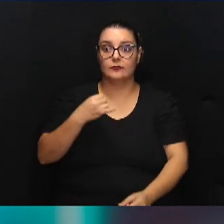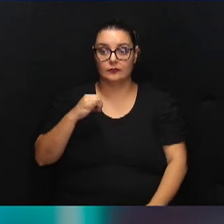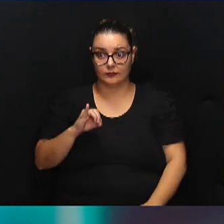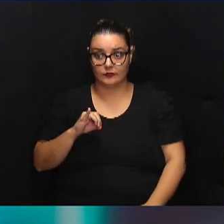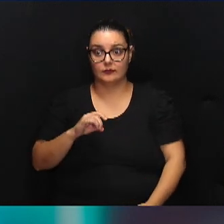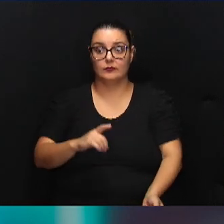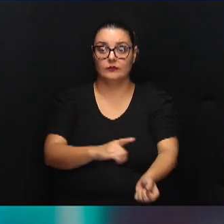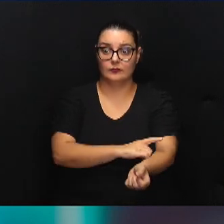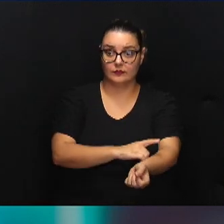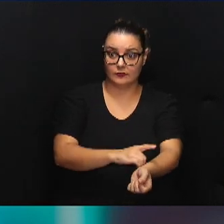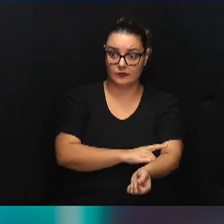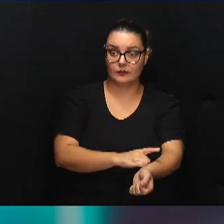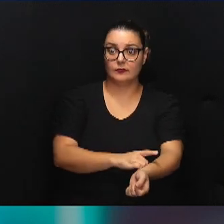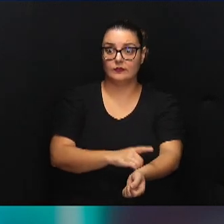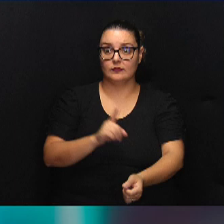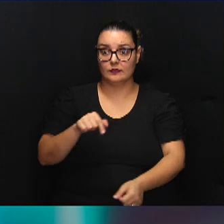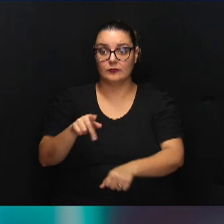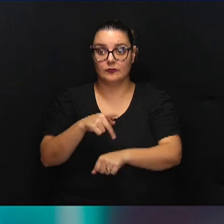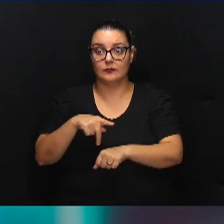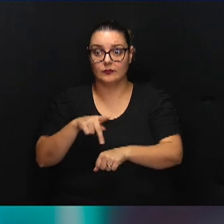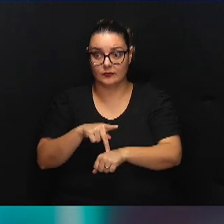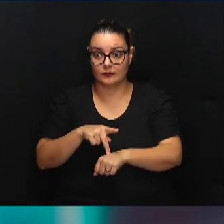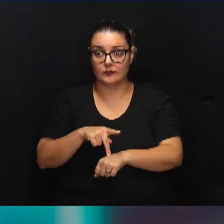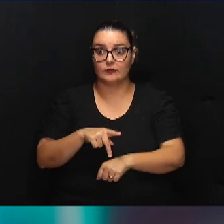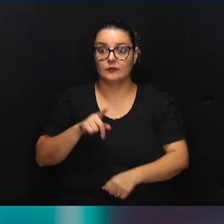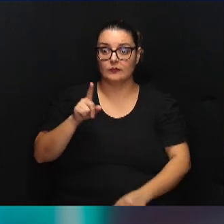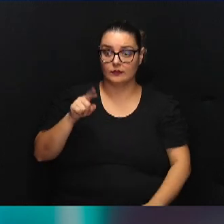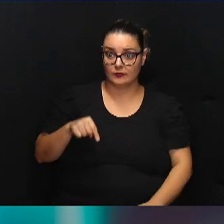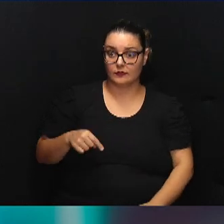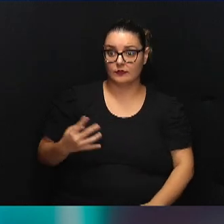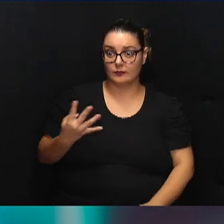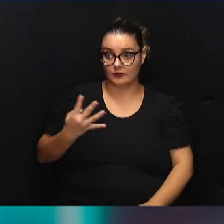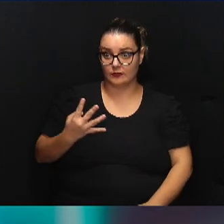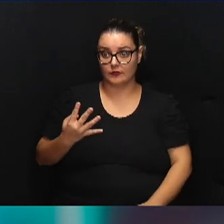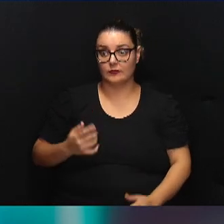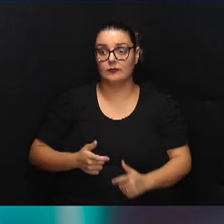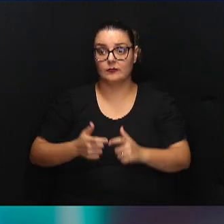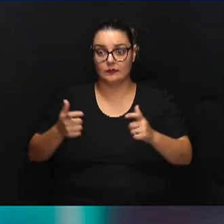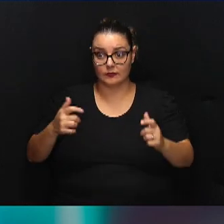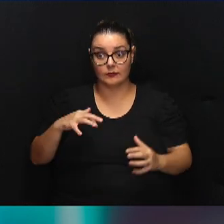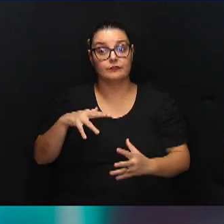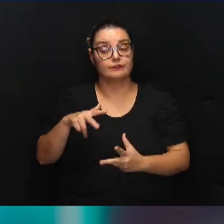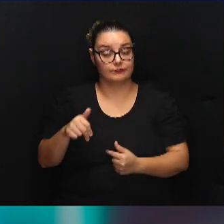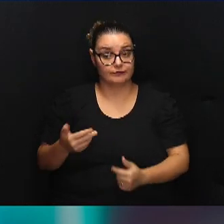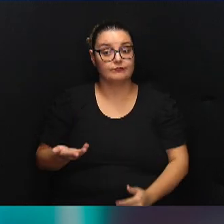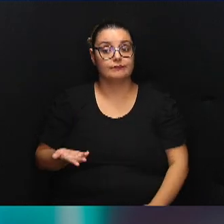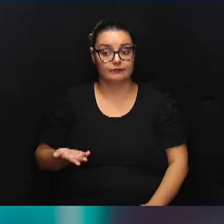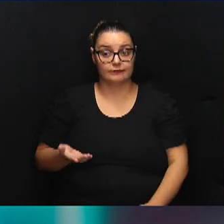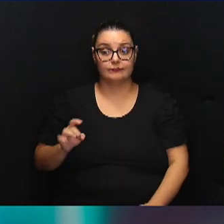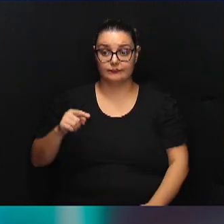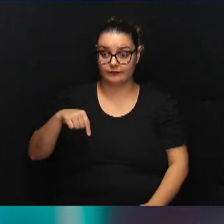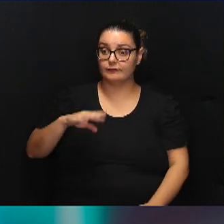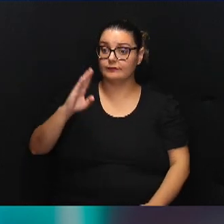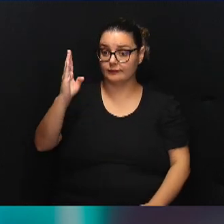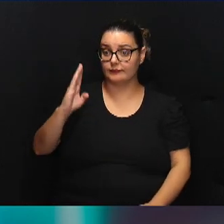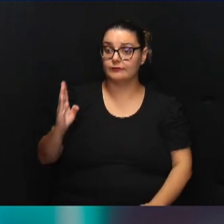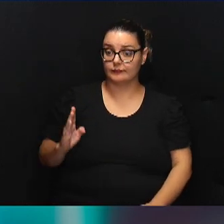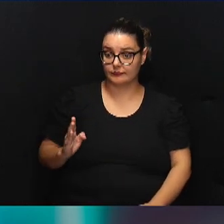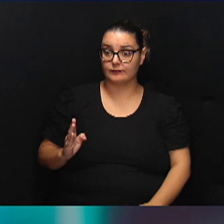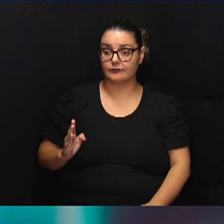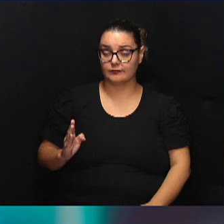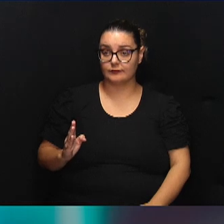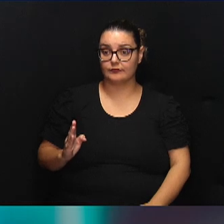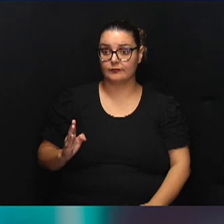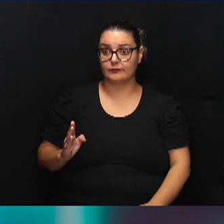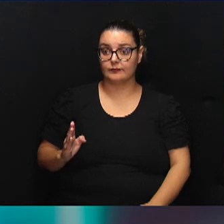diabetes fosse considerado um país, seria o 4º maior no mundo. Só no Brasil. E enquanto